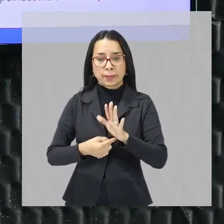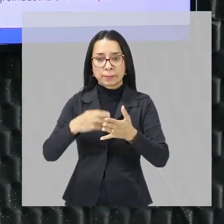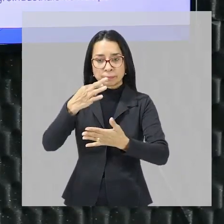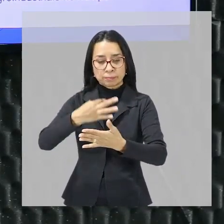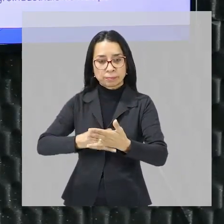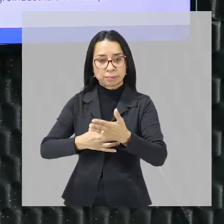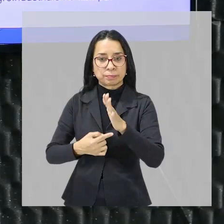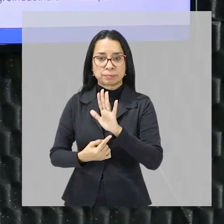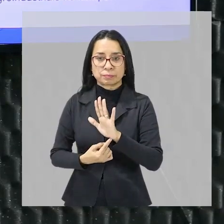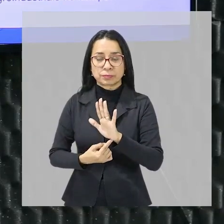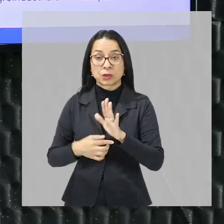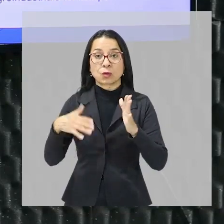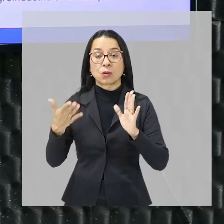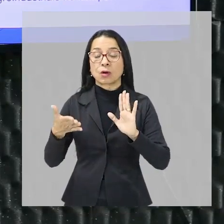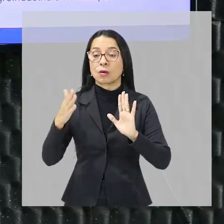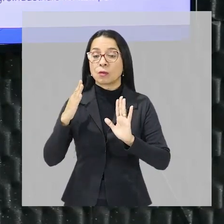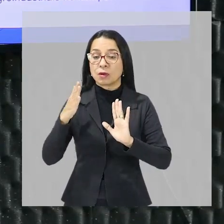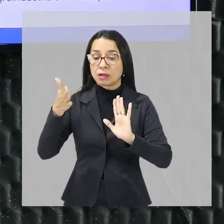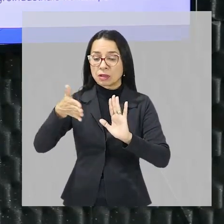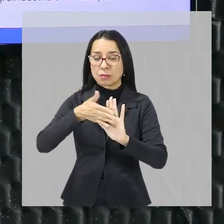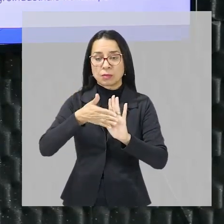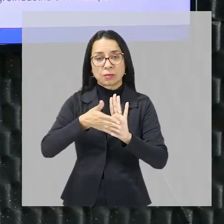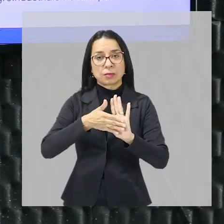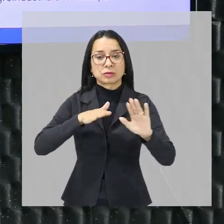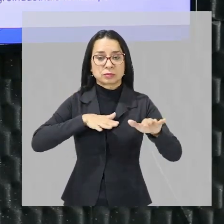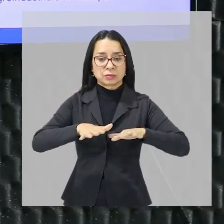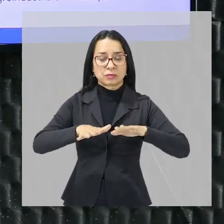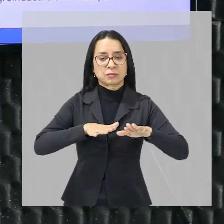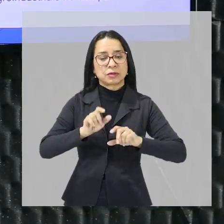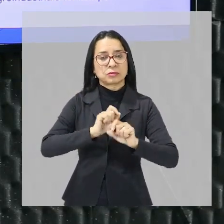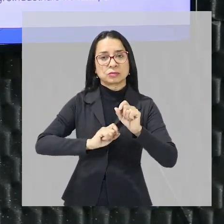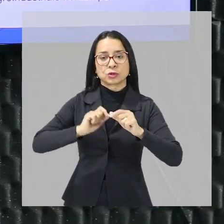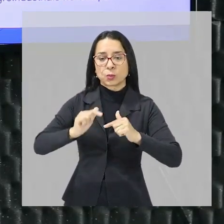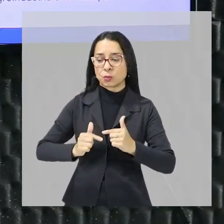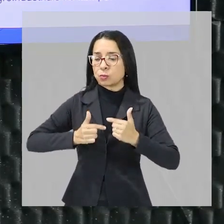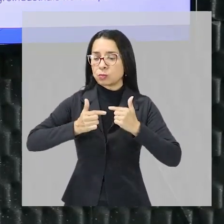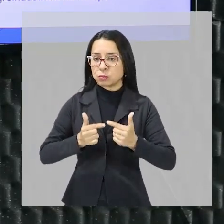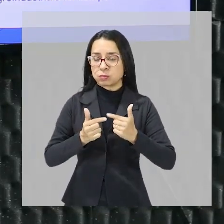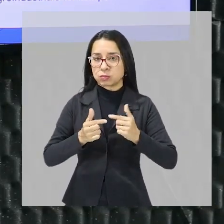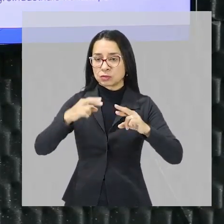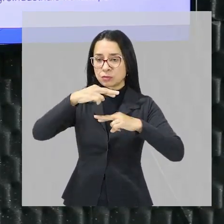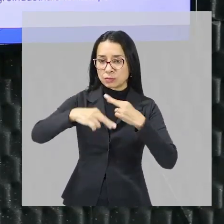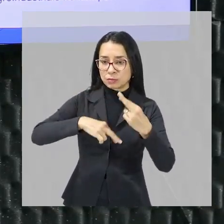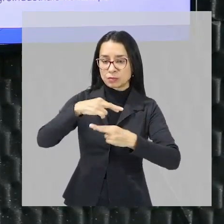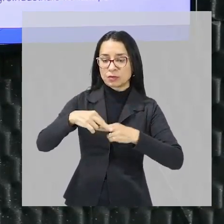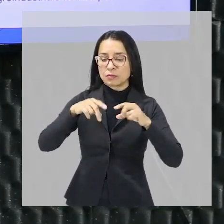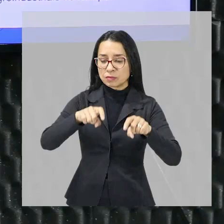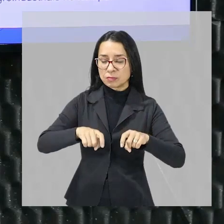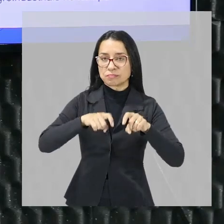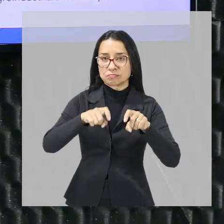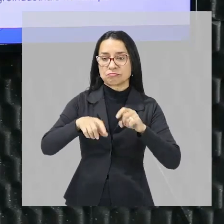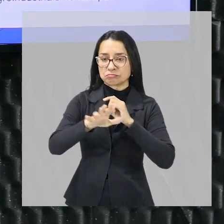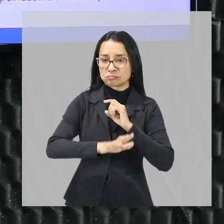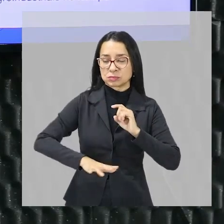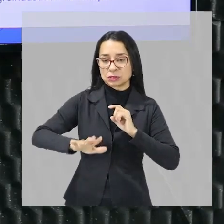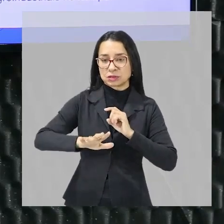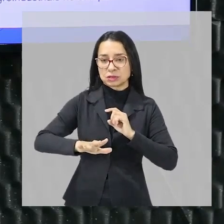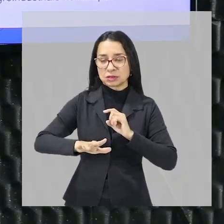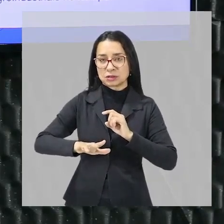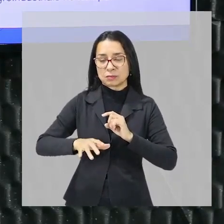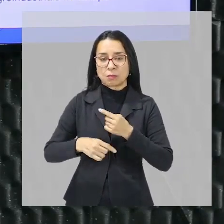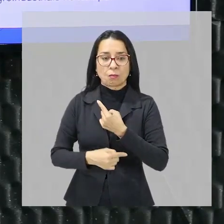é a proposta dos movimentos que lutam pela reforma agrária, dentro dessa ideia de direito à